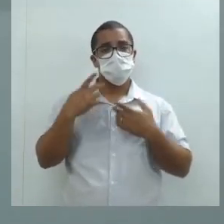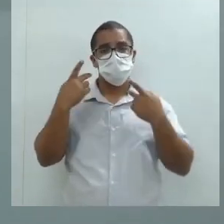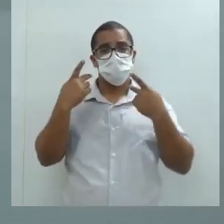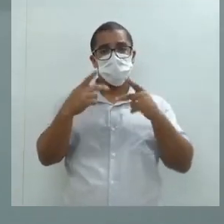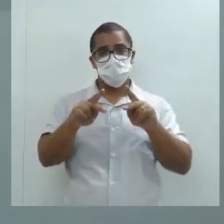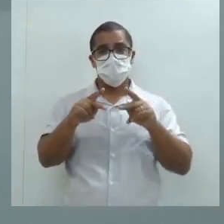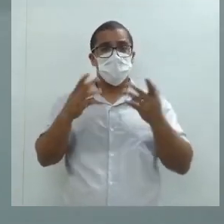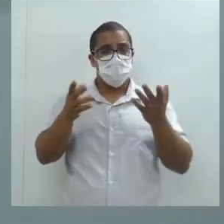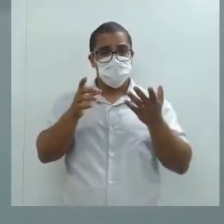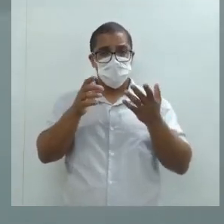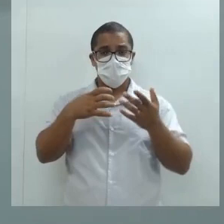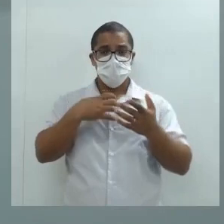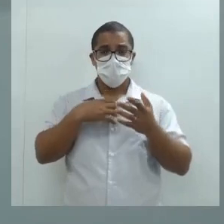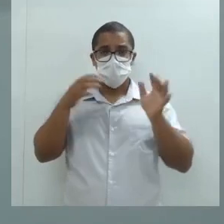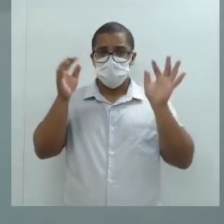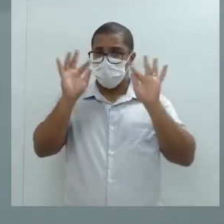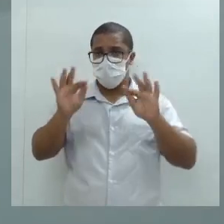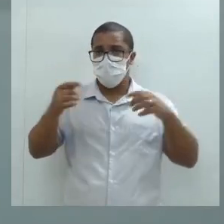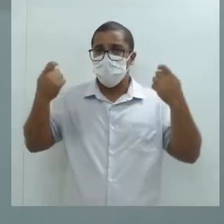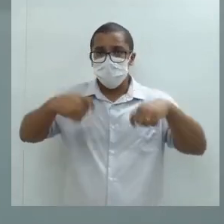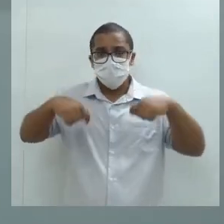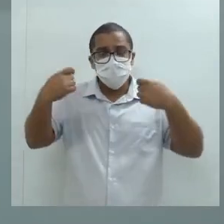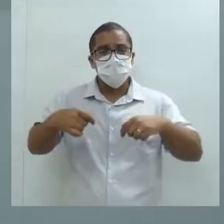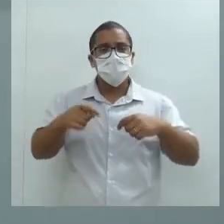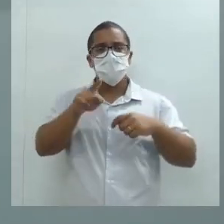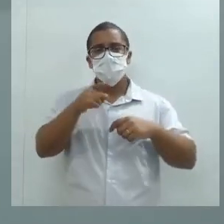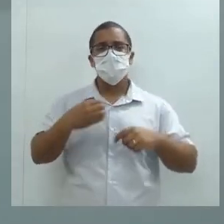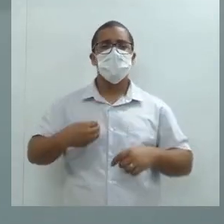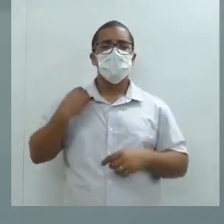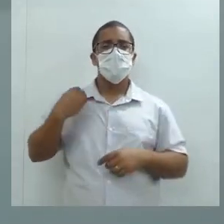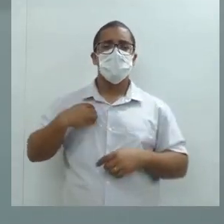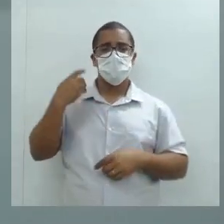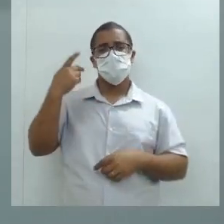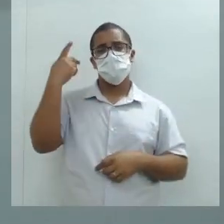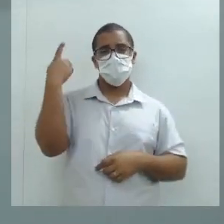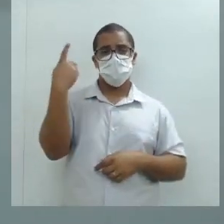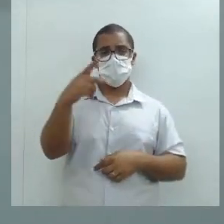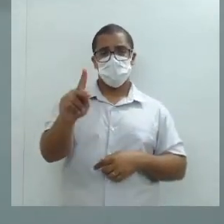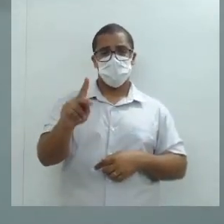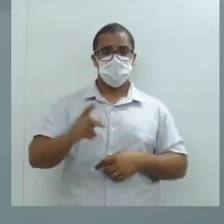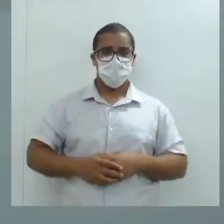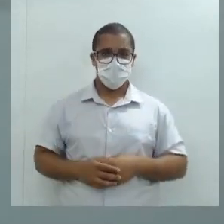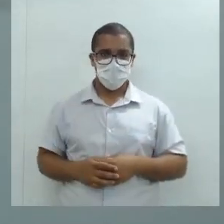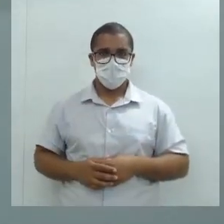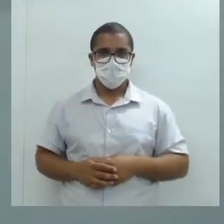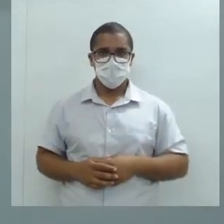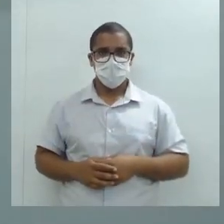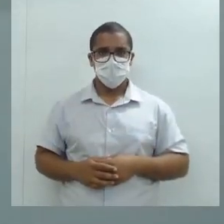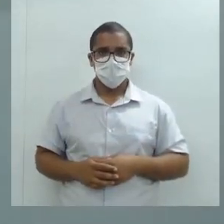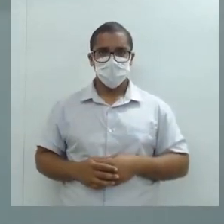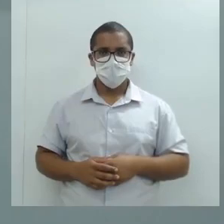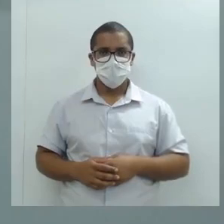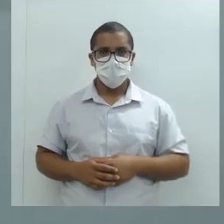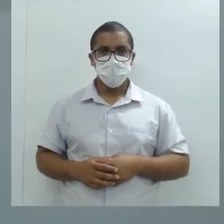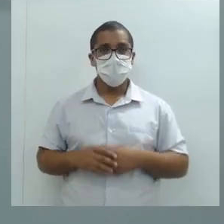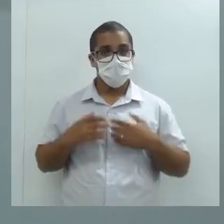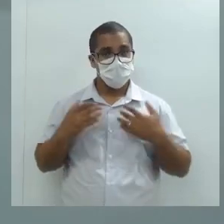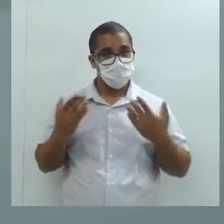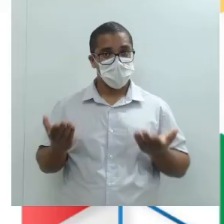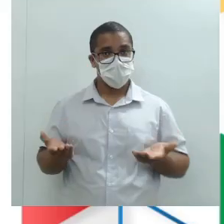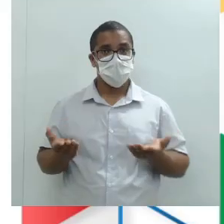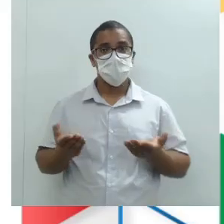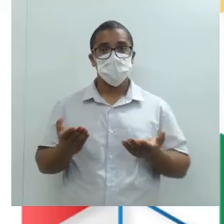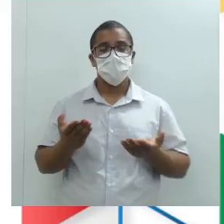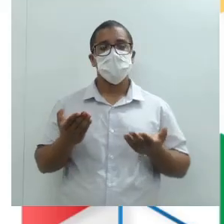você tem que ser feliz e viver ali a sua sexualidade plena e feliz. Bom, então, de